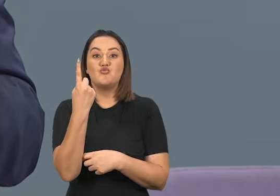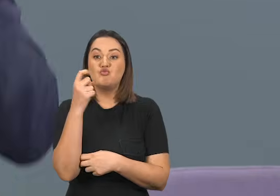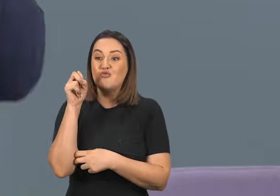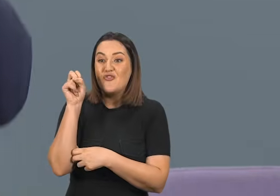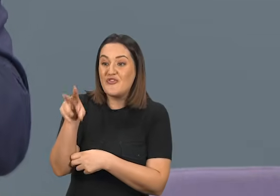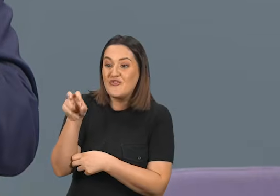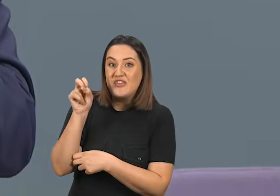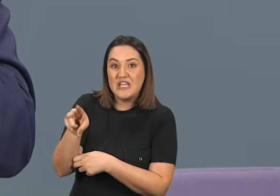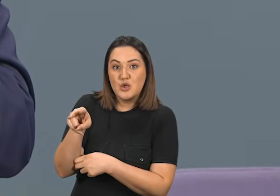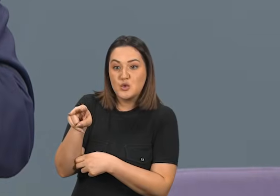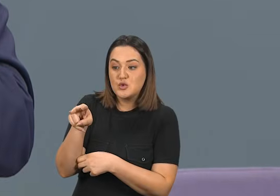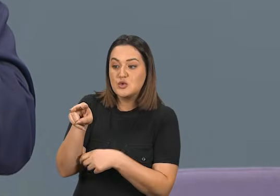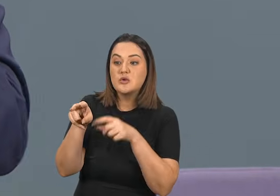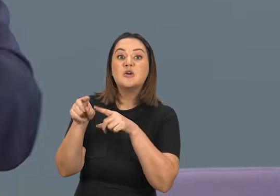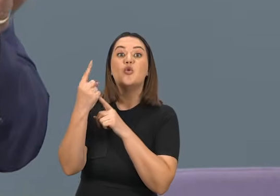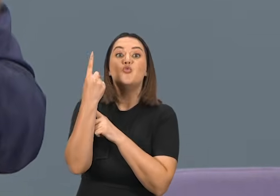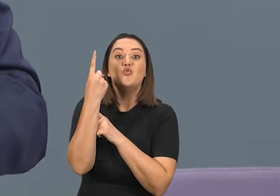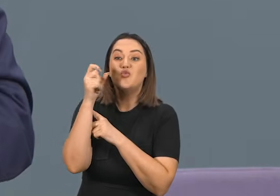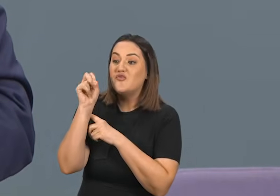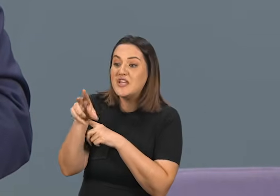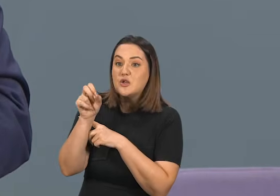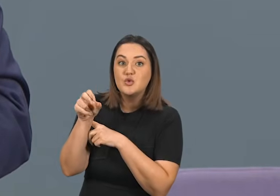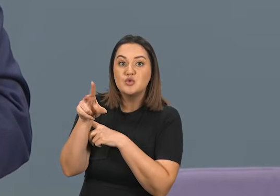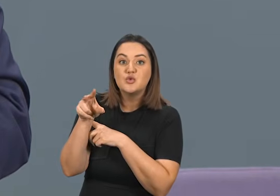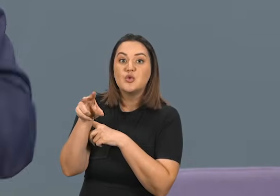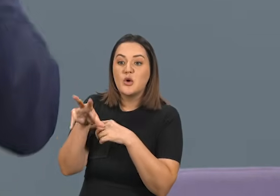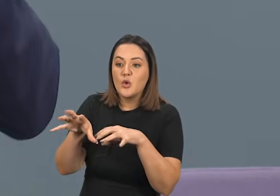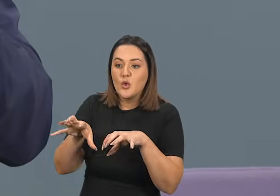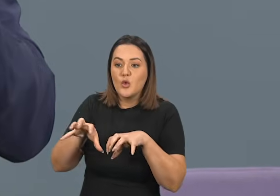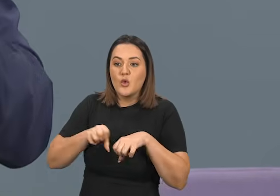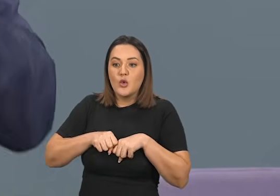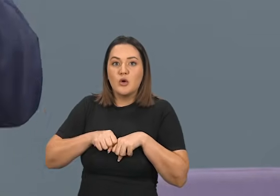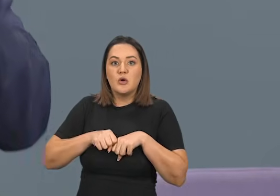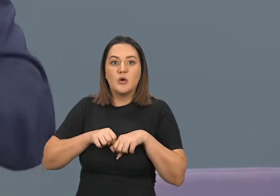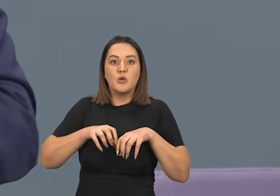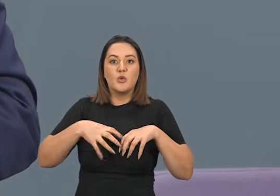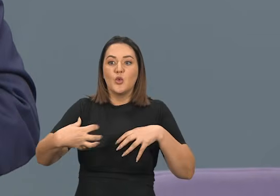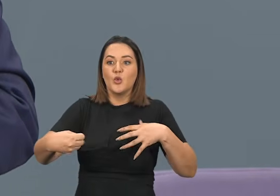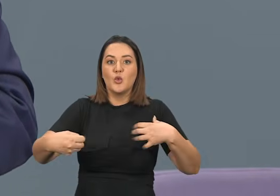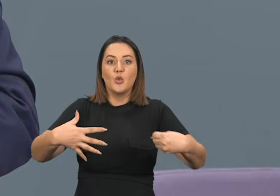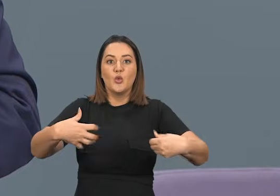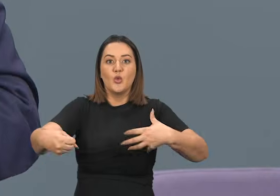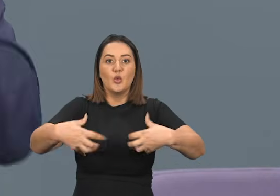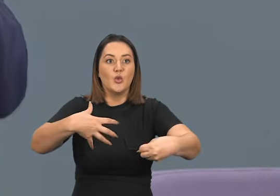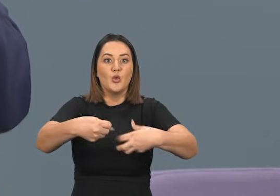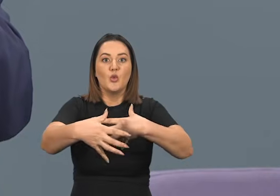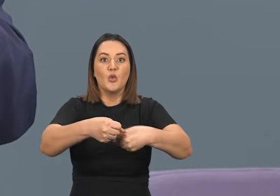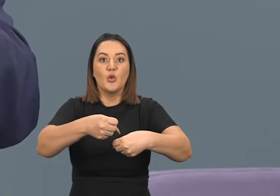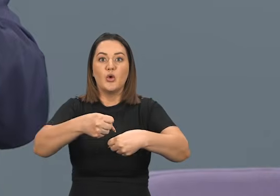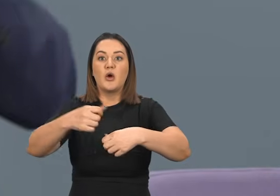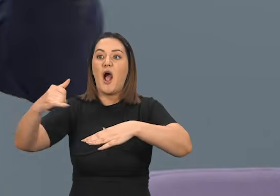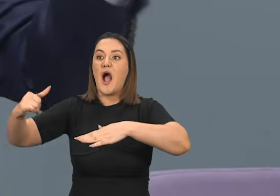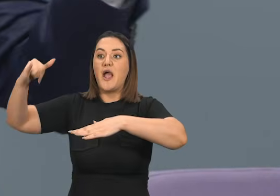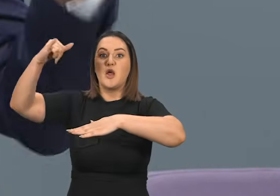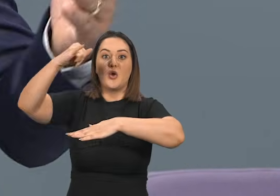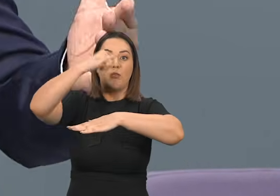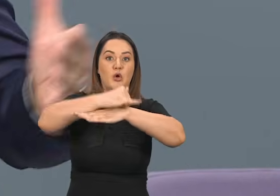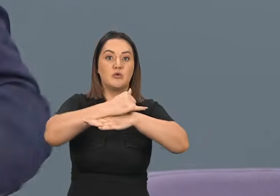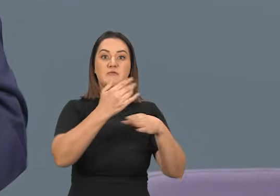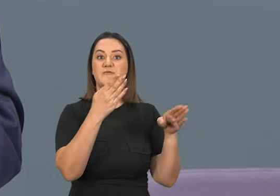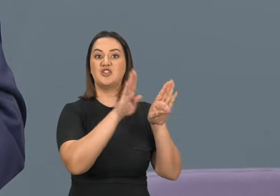percebeu que um vírus parou o mundo? Um vírus fechou os aeroportos, um vírus fechou